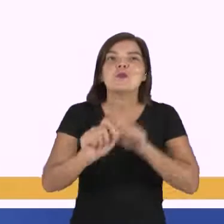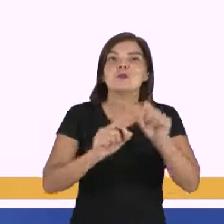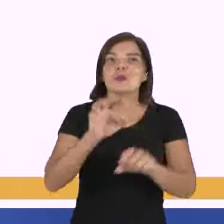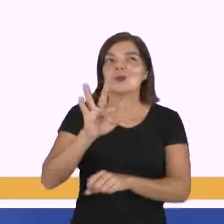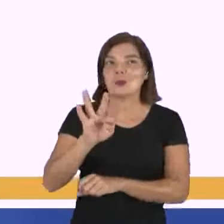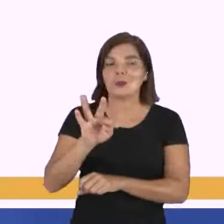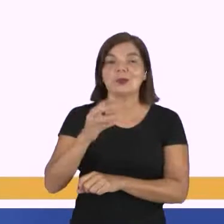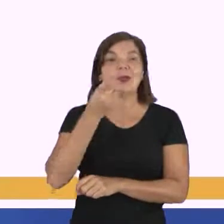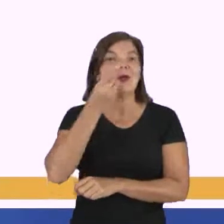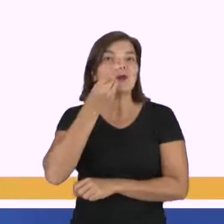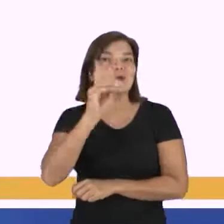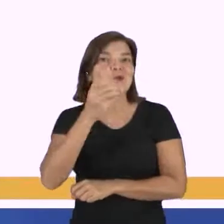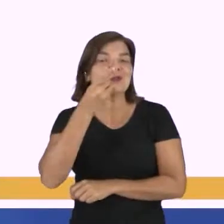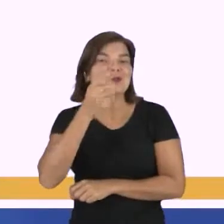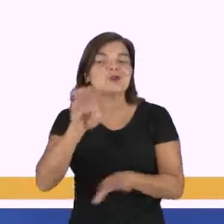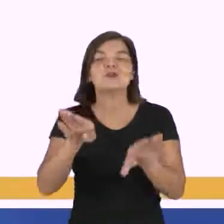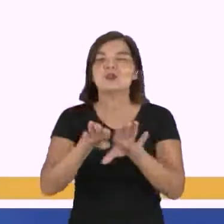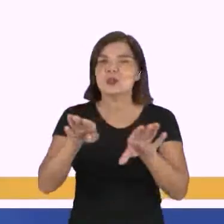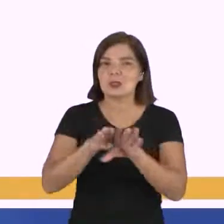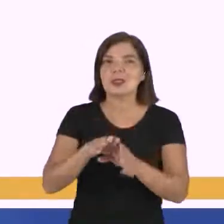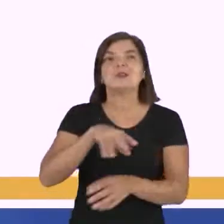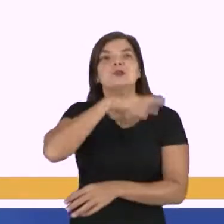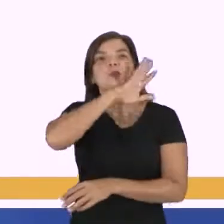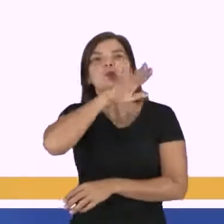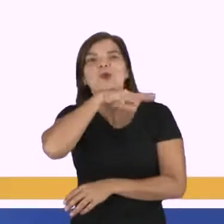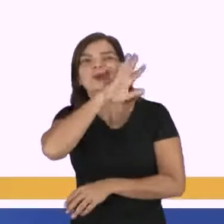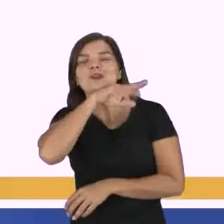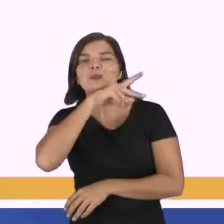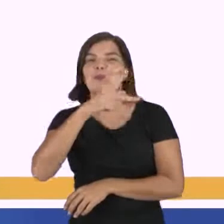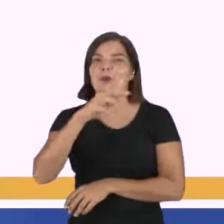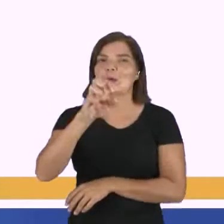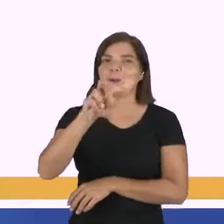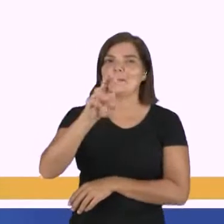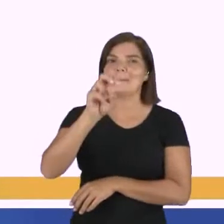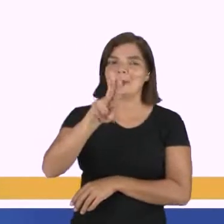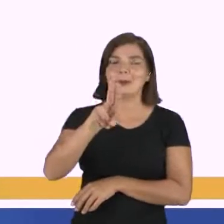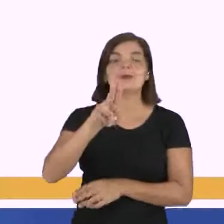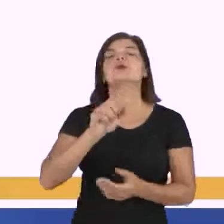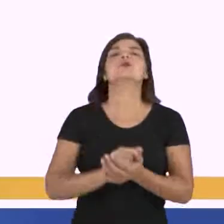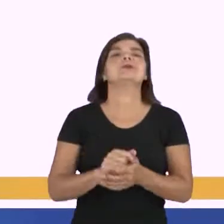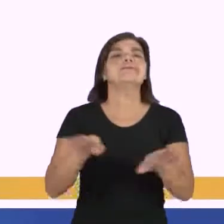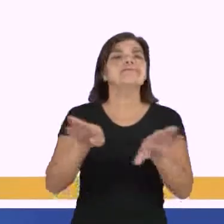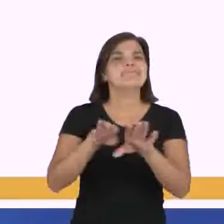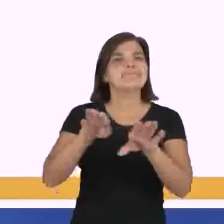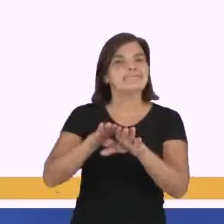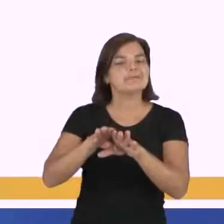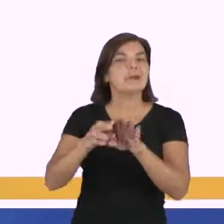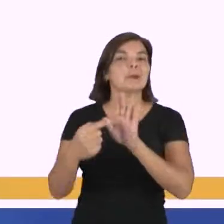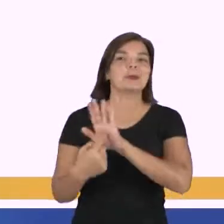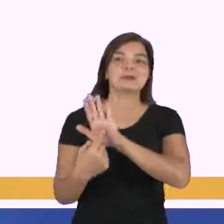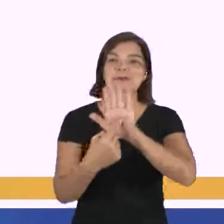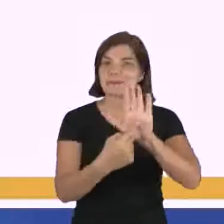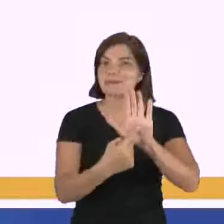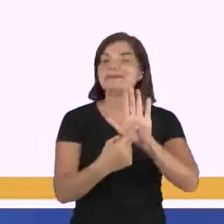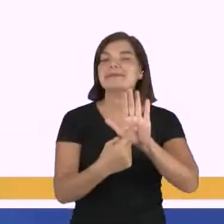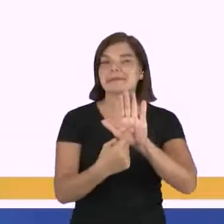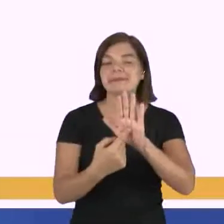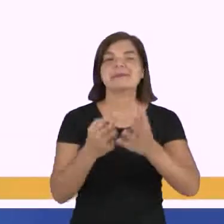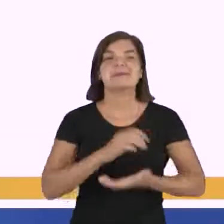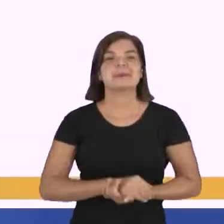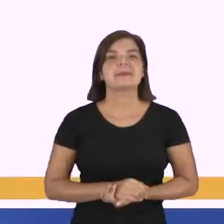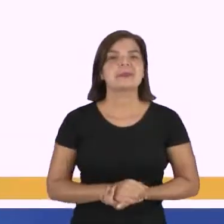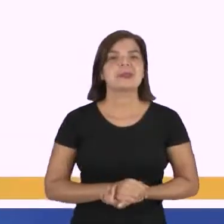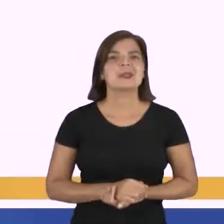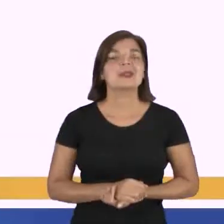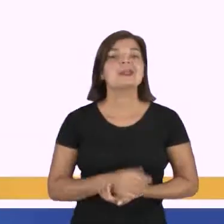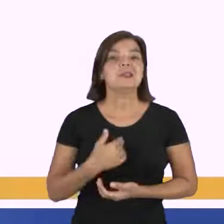que é o dia do peru. Então, o peru está bem presente tanto na mesa quanto nas carreatas, né? Nos desfiles que eles fazem.